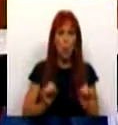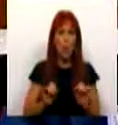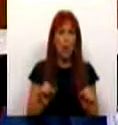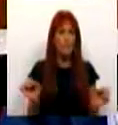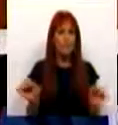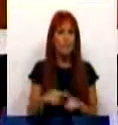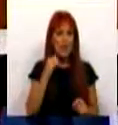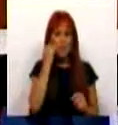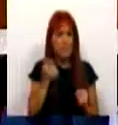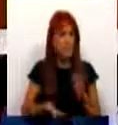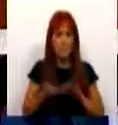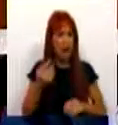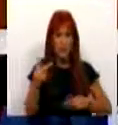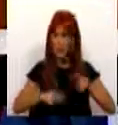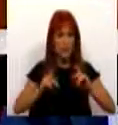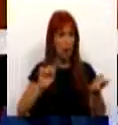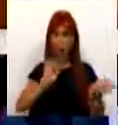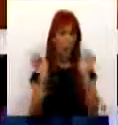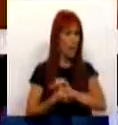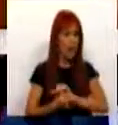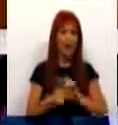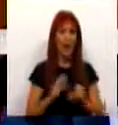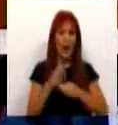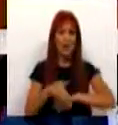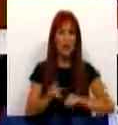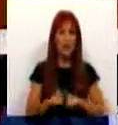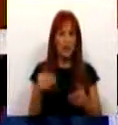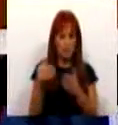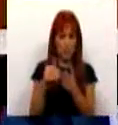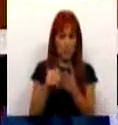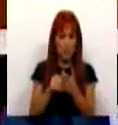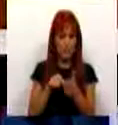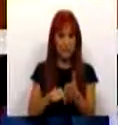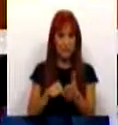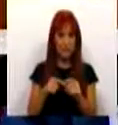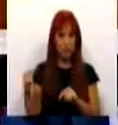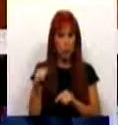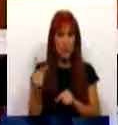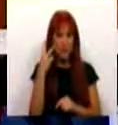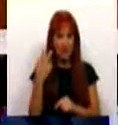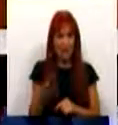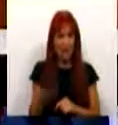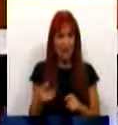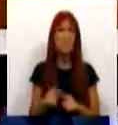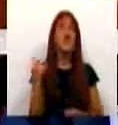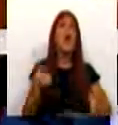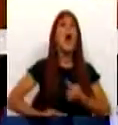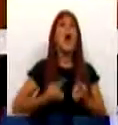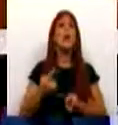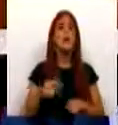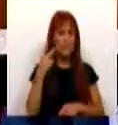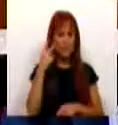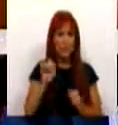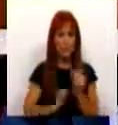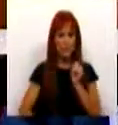nenhum agravamento fiscal. Antes, pelo contrário, através da introdução do mínimo de existência, alguns verão